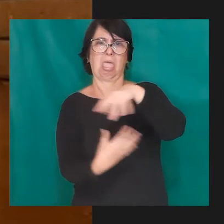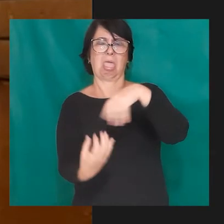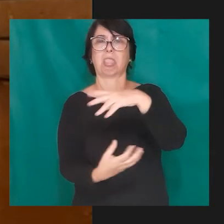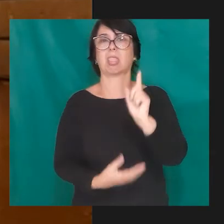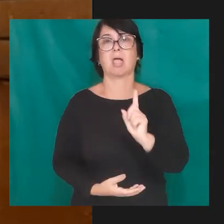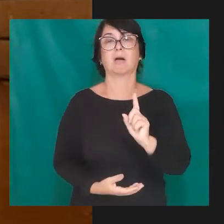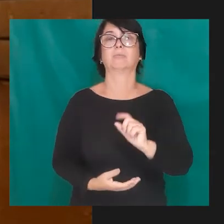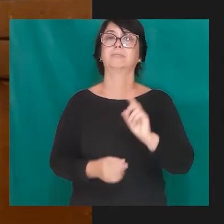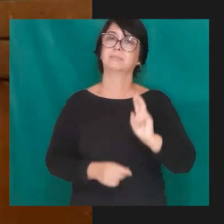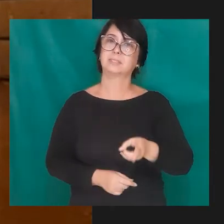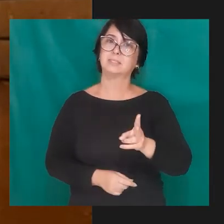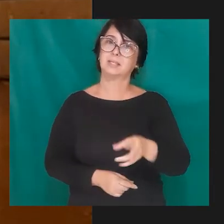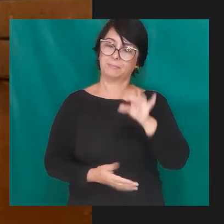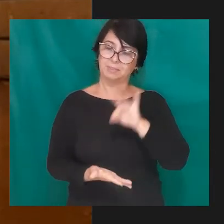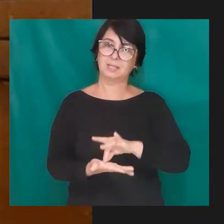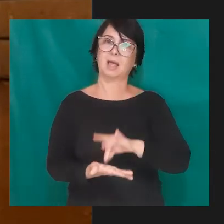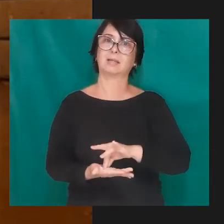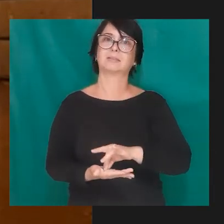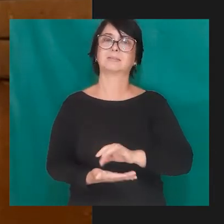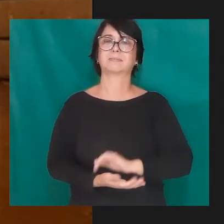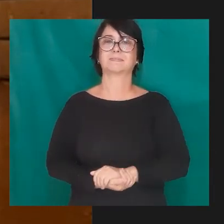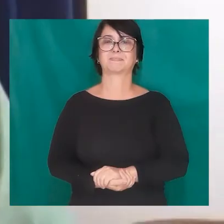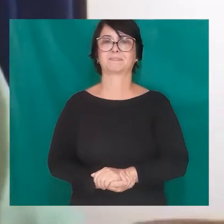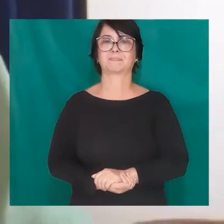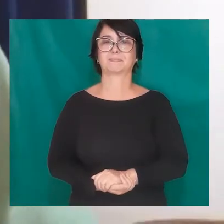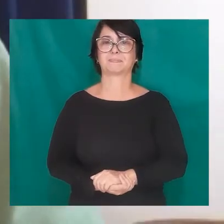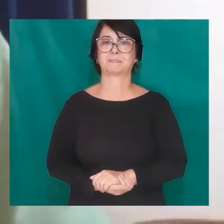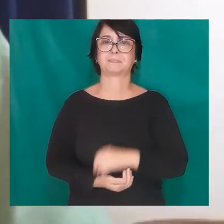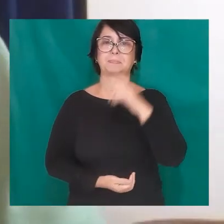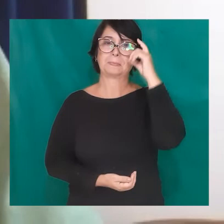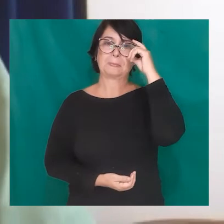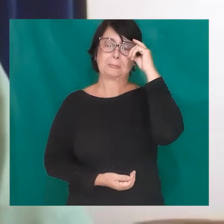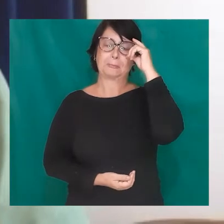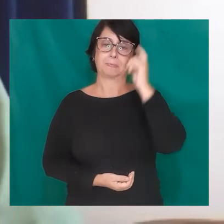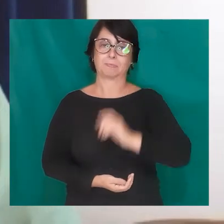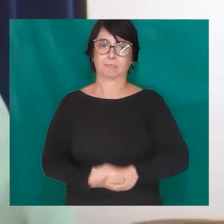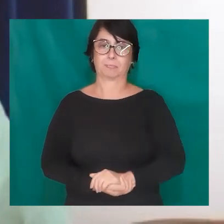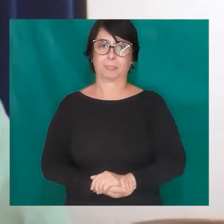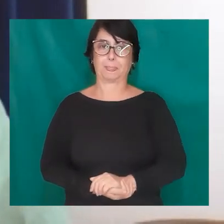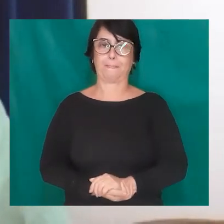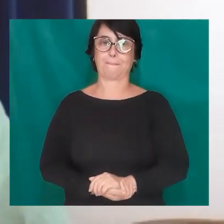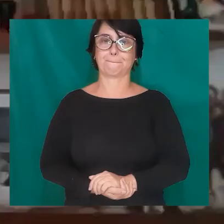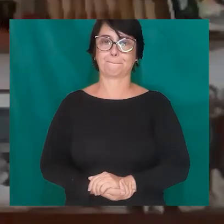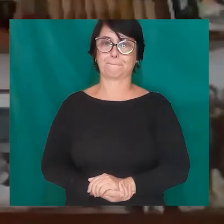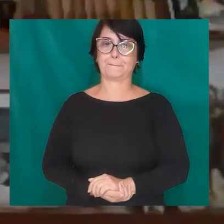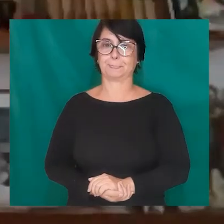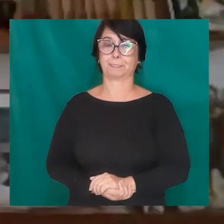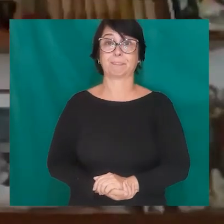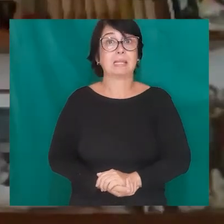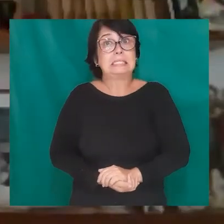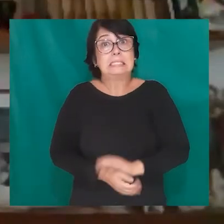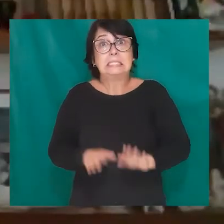crescer tanto assim sem controle. Mas você sabe que é inevitável, desculpa, Marcelinho, você sabe que é